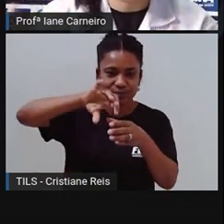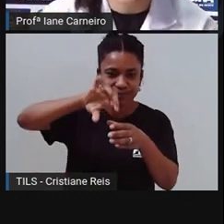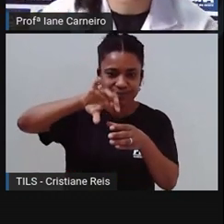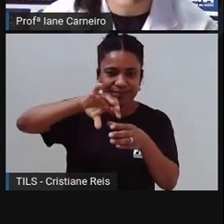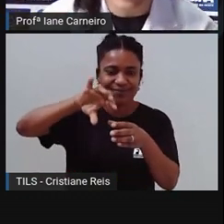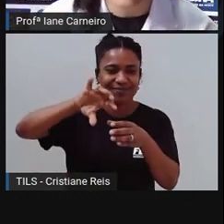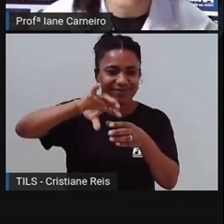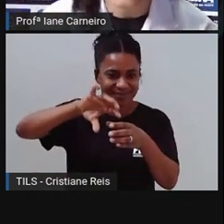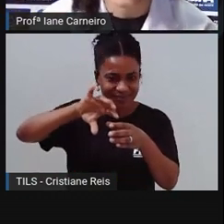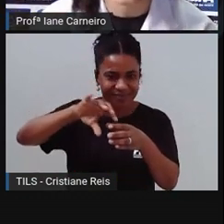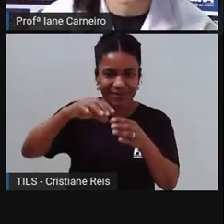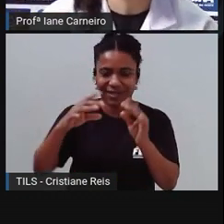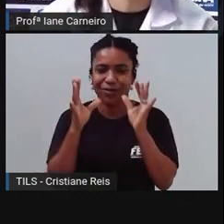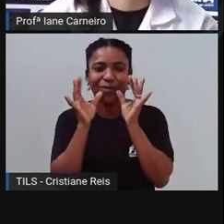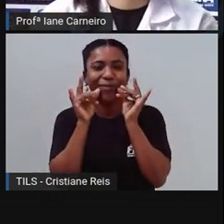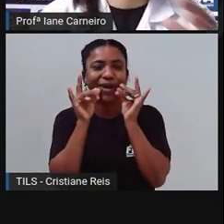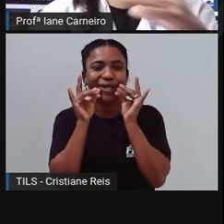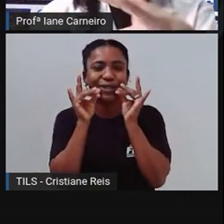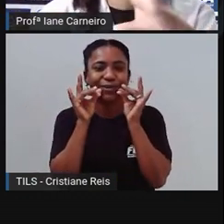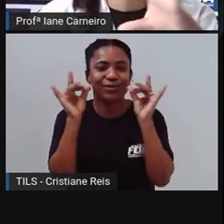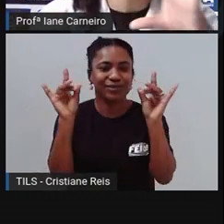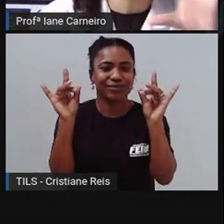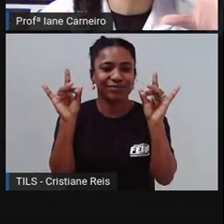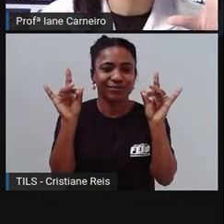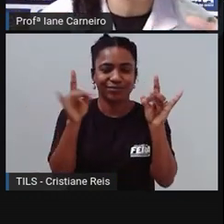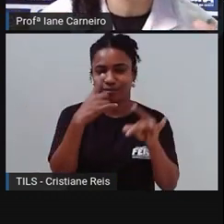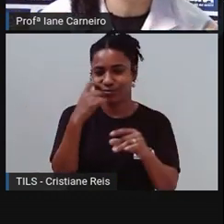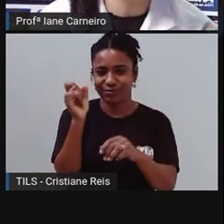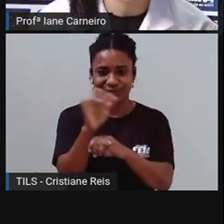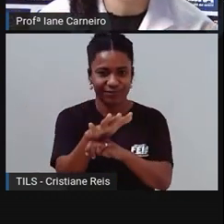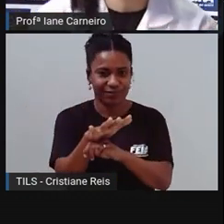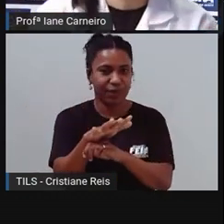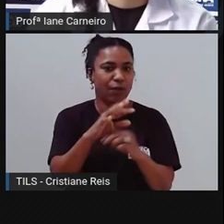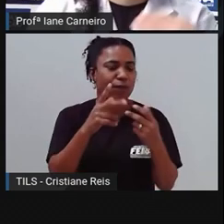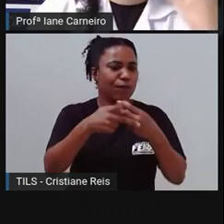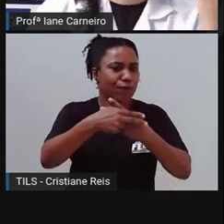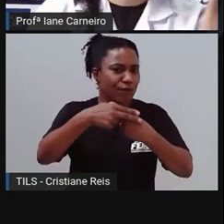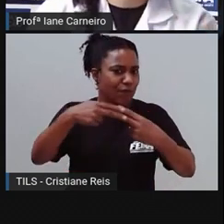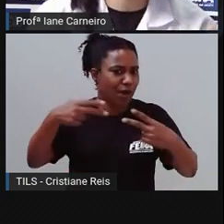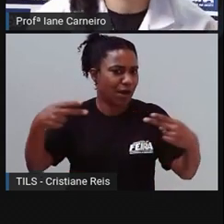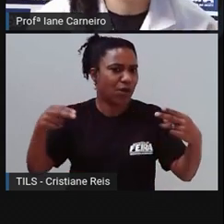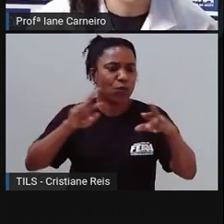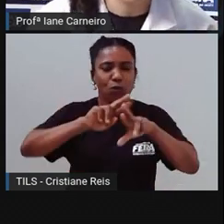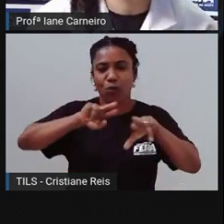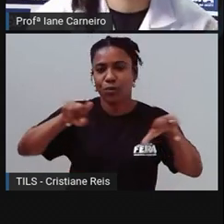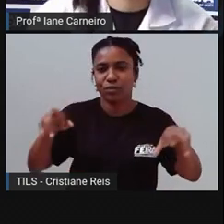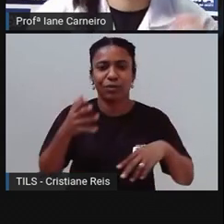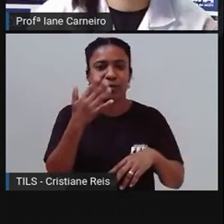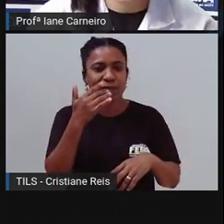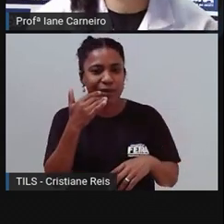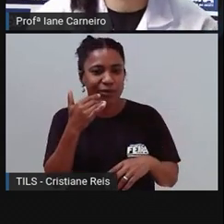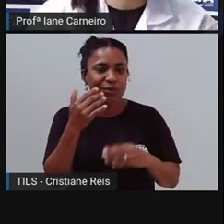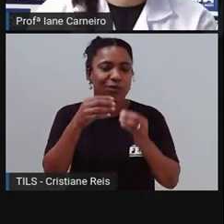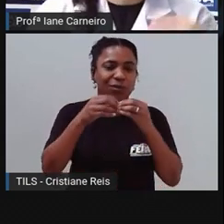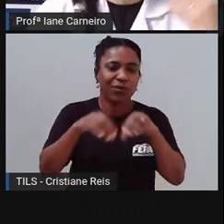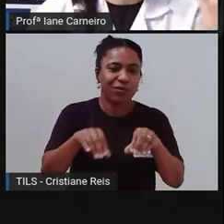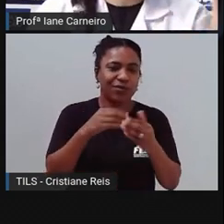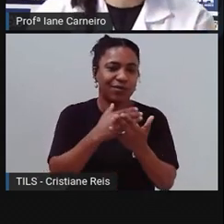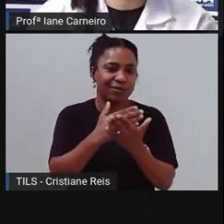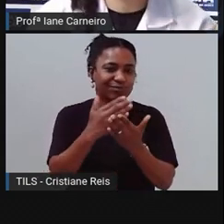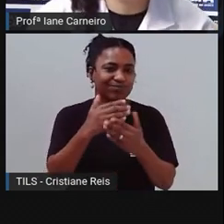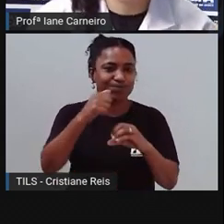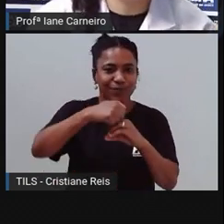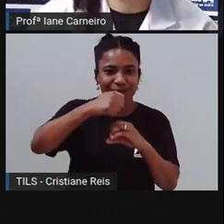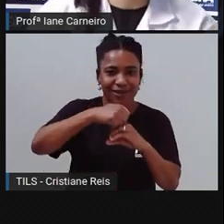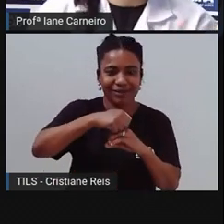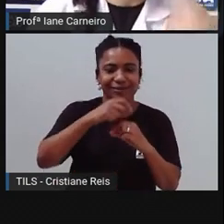você vai jogar a embalagem fora, né? Então, olha o tanto de coisas, né? Depois que você comeu o ovo, sobrou a casca, a